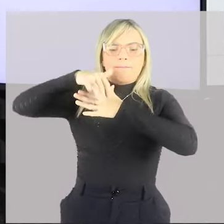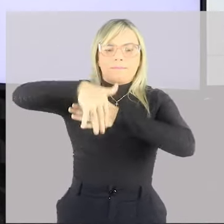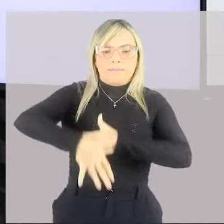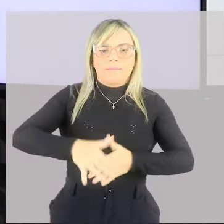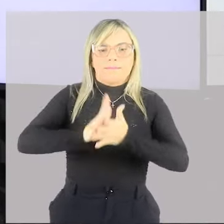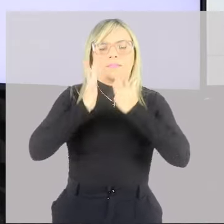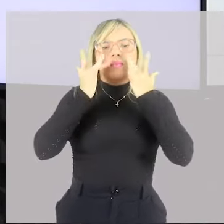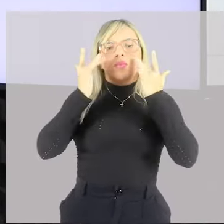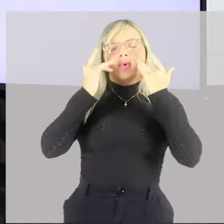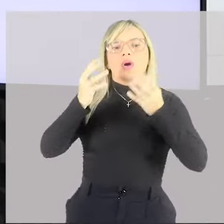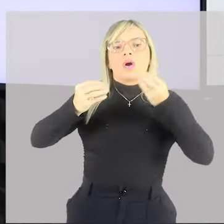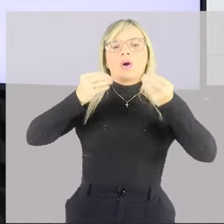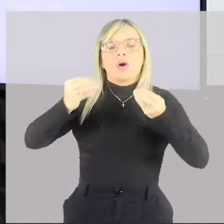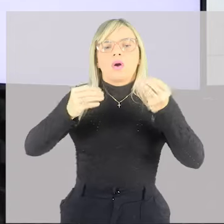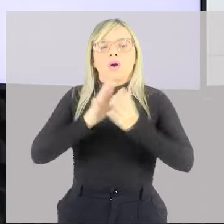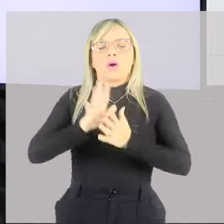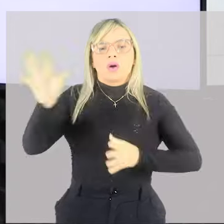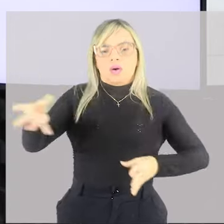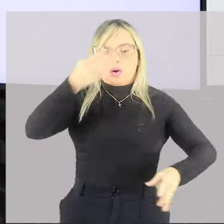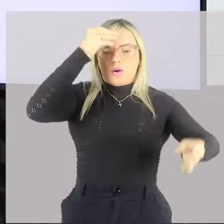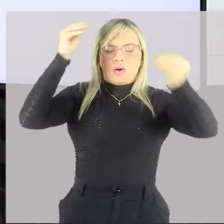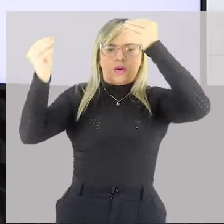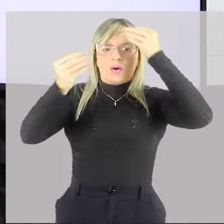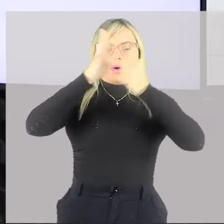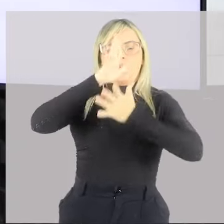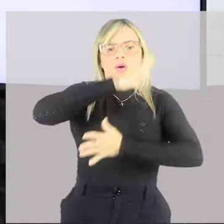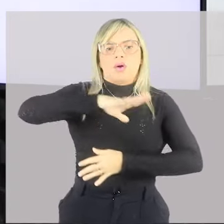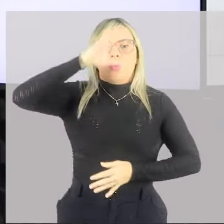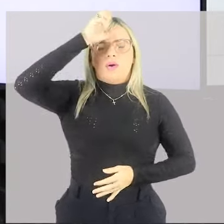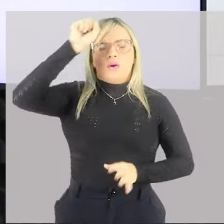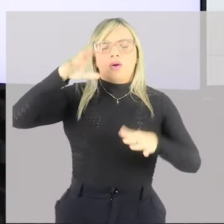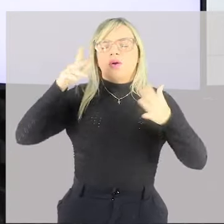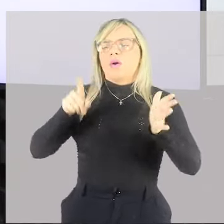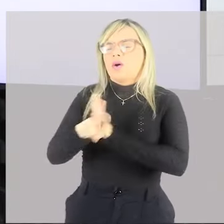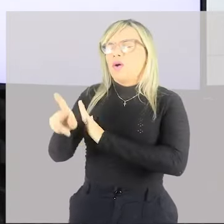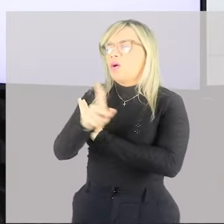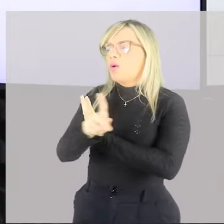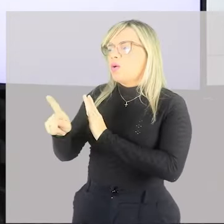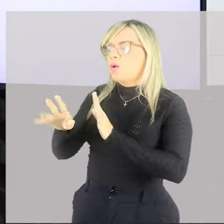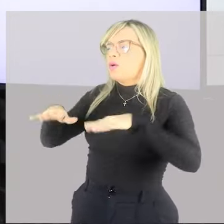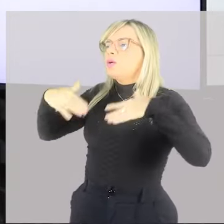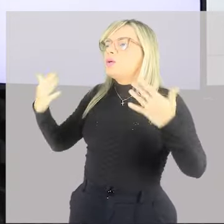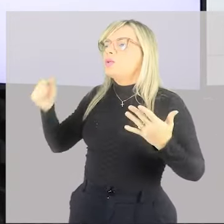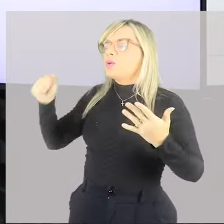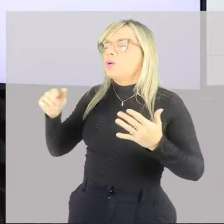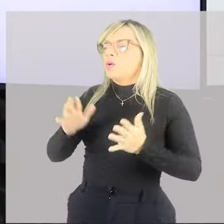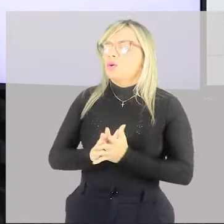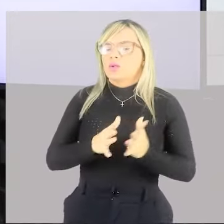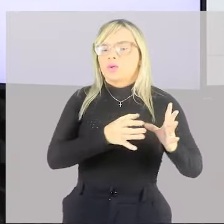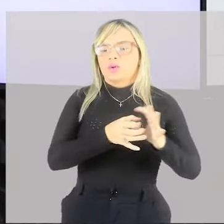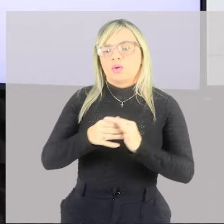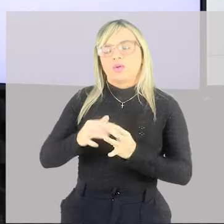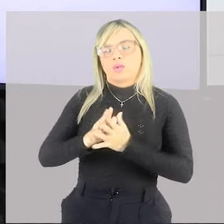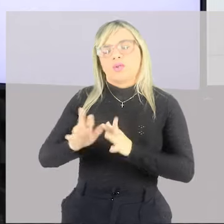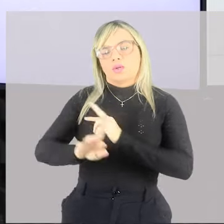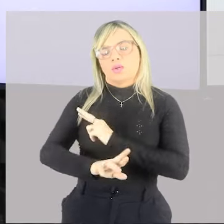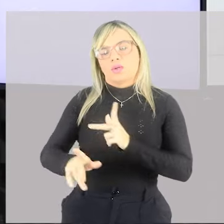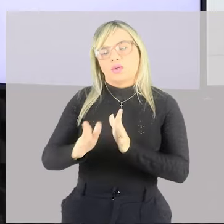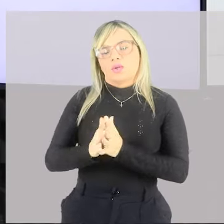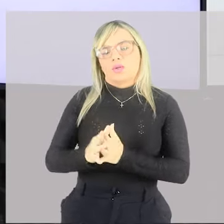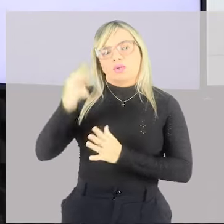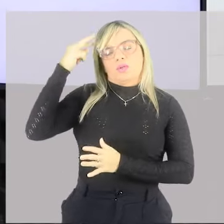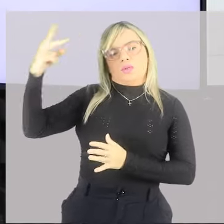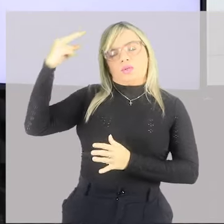forma de você acumular esses saberes professor e se a gente levar para outros segmentos históricos ela vai continuar